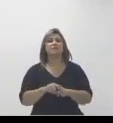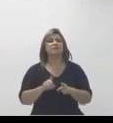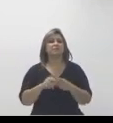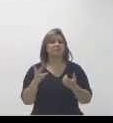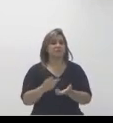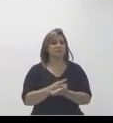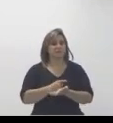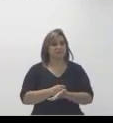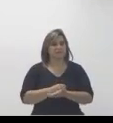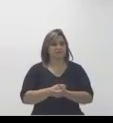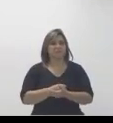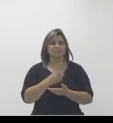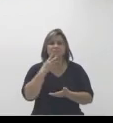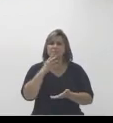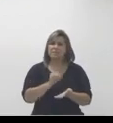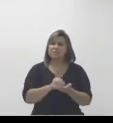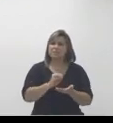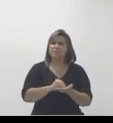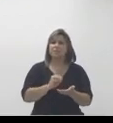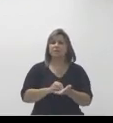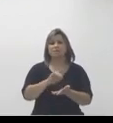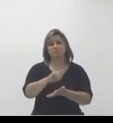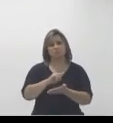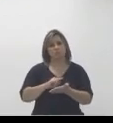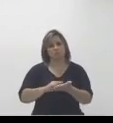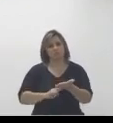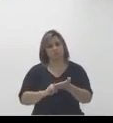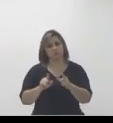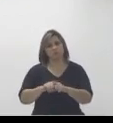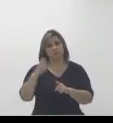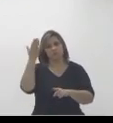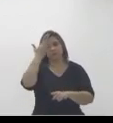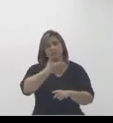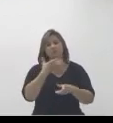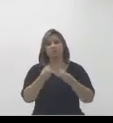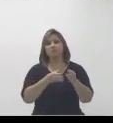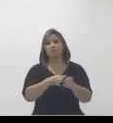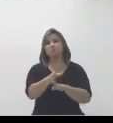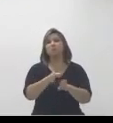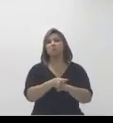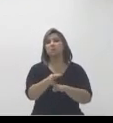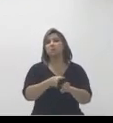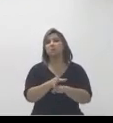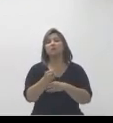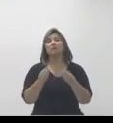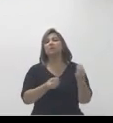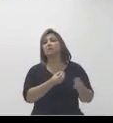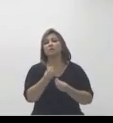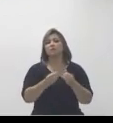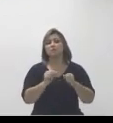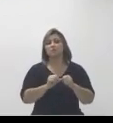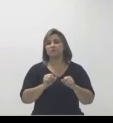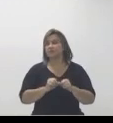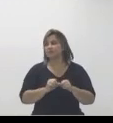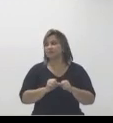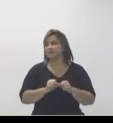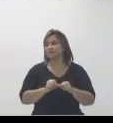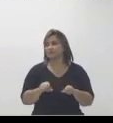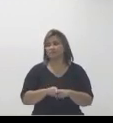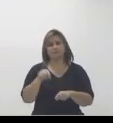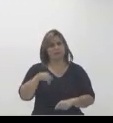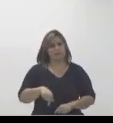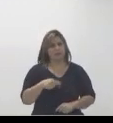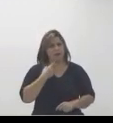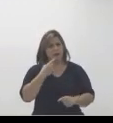essenciais e de falta de um documento que orienta quanto esses casos serra também se encontra nessa